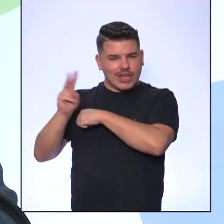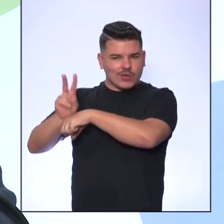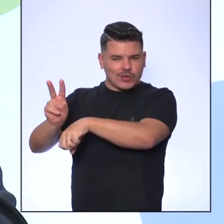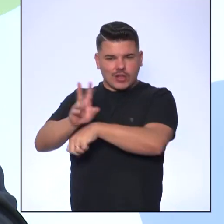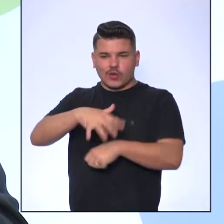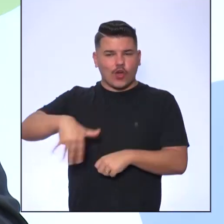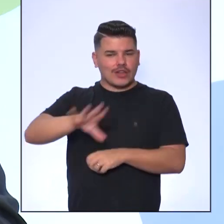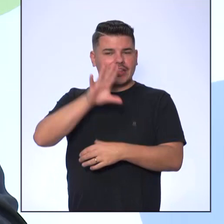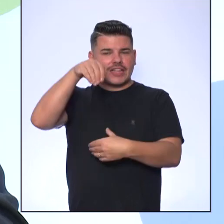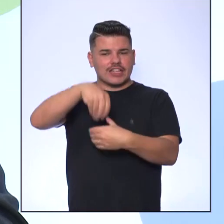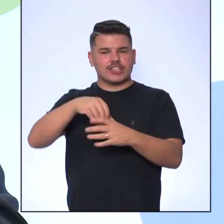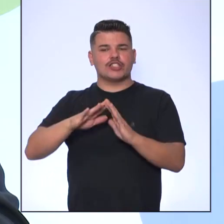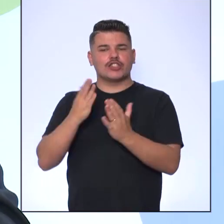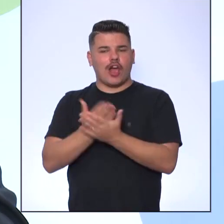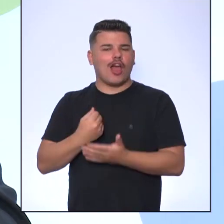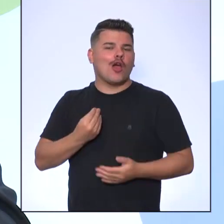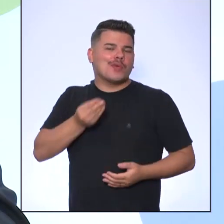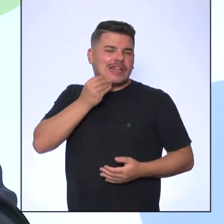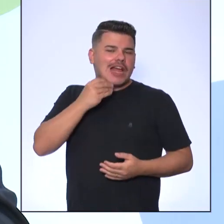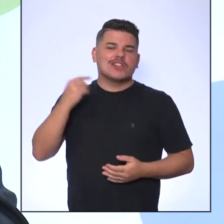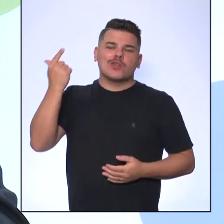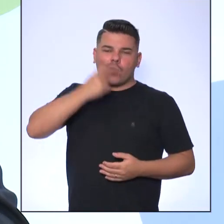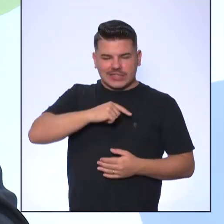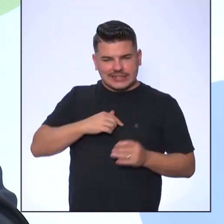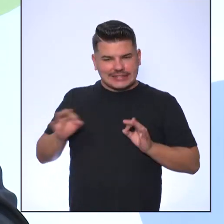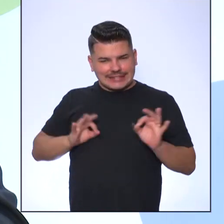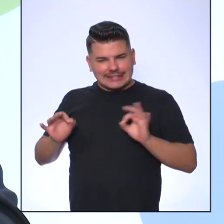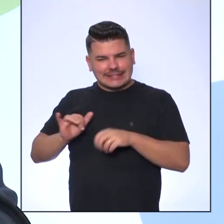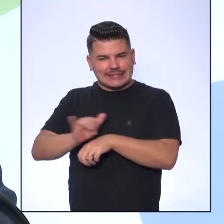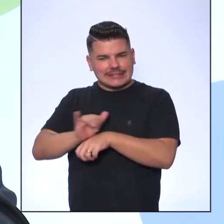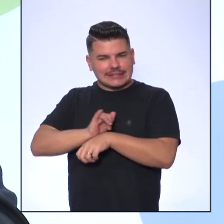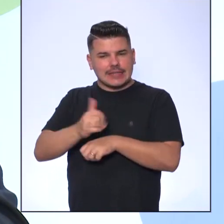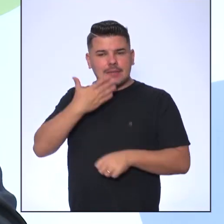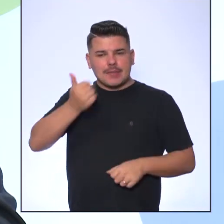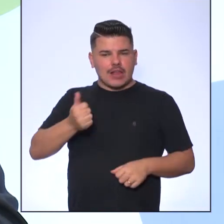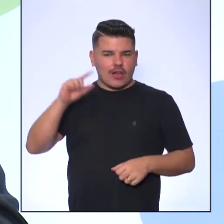então, vamos ter a oportunidade de nos preparar e de fazer,